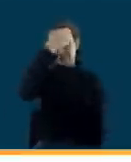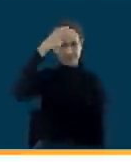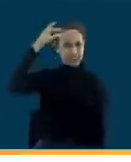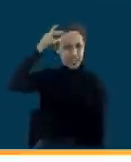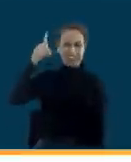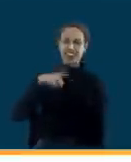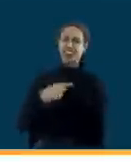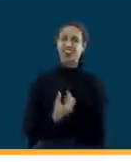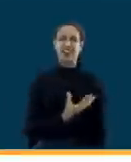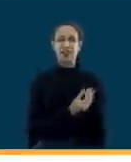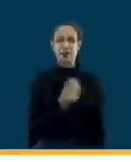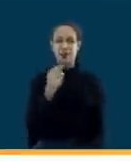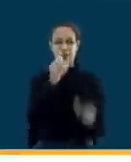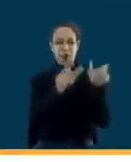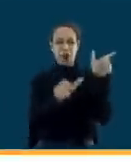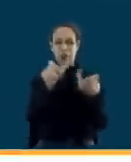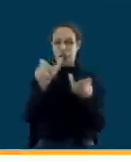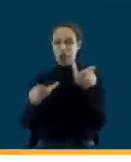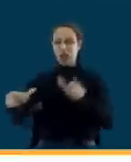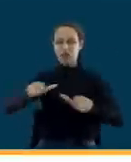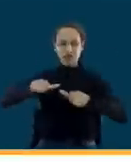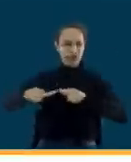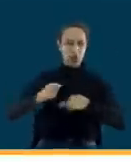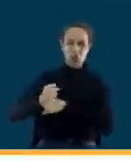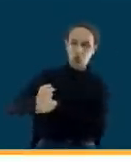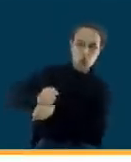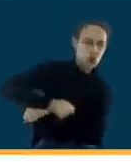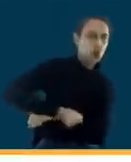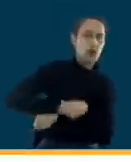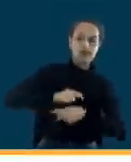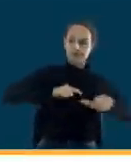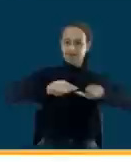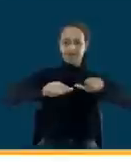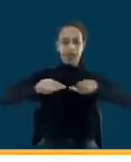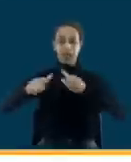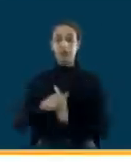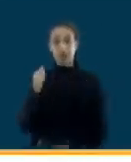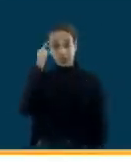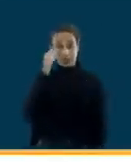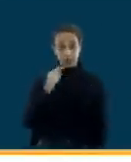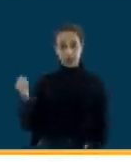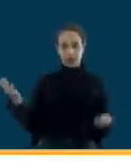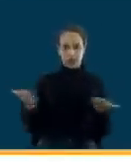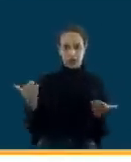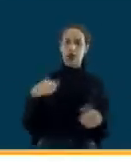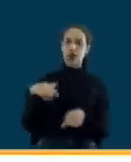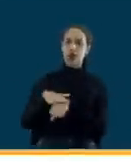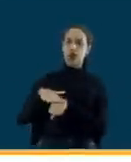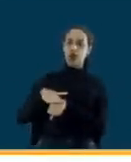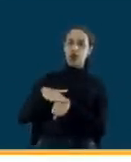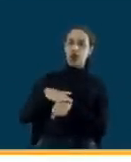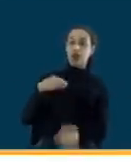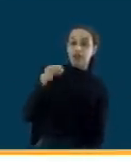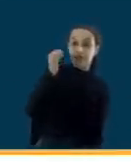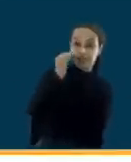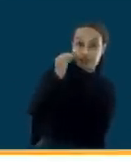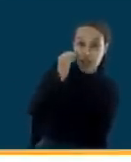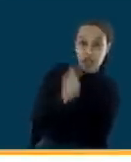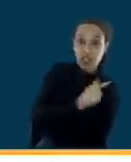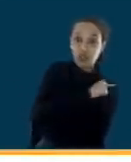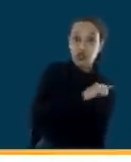nesse momento trabalhando intensamente, né? Essa semana eu conversava também com um experiente gestor de cultura,